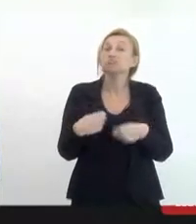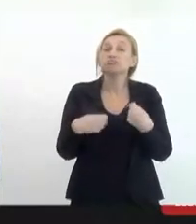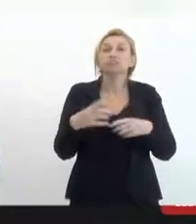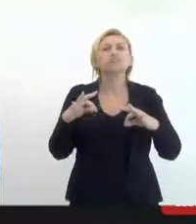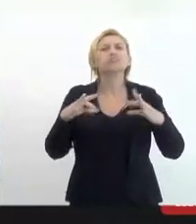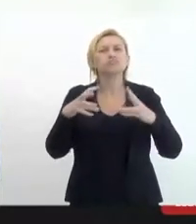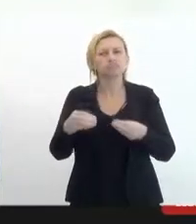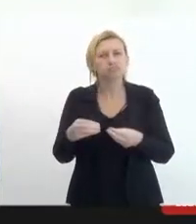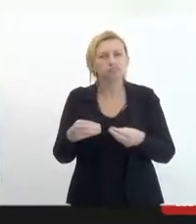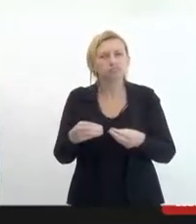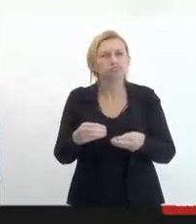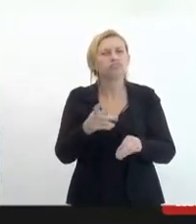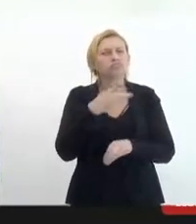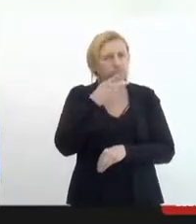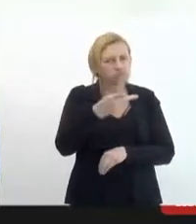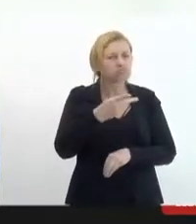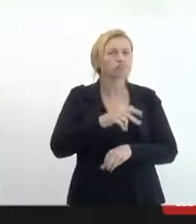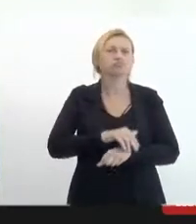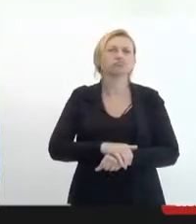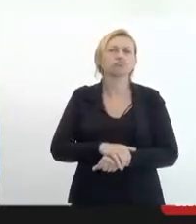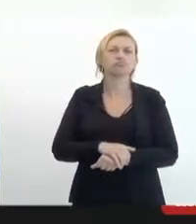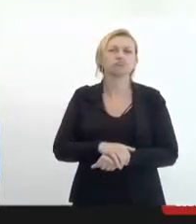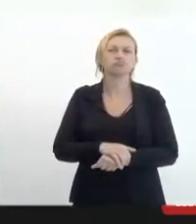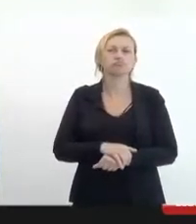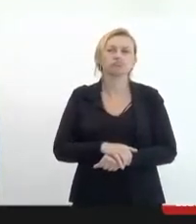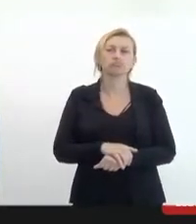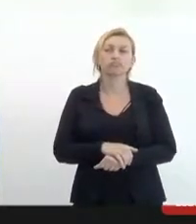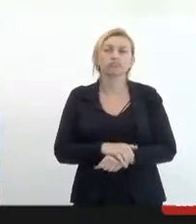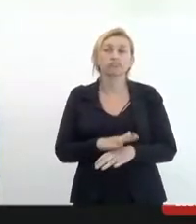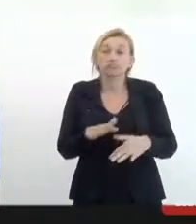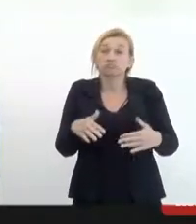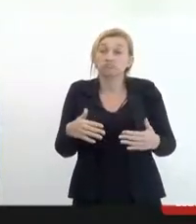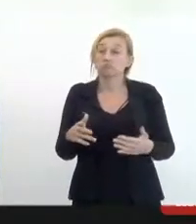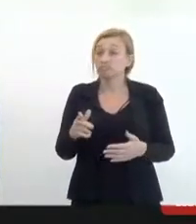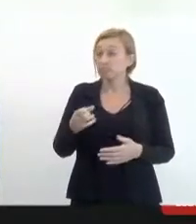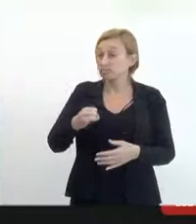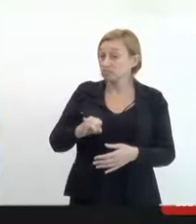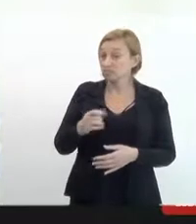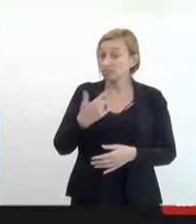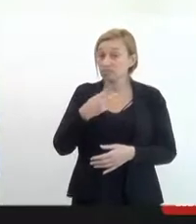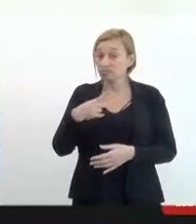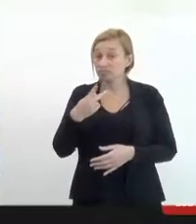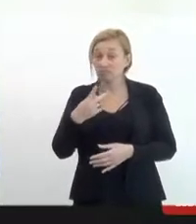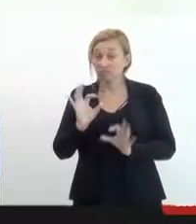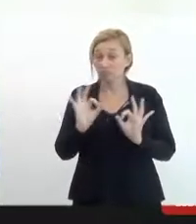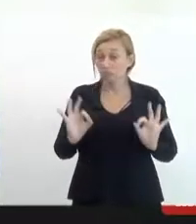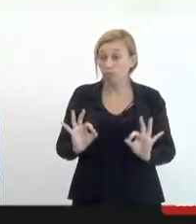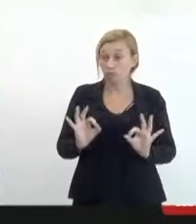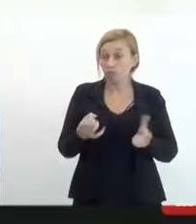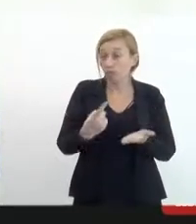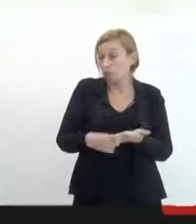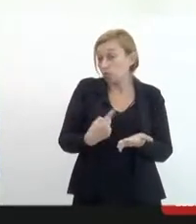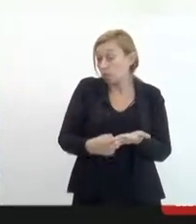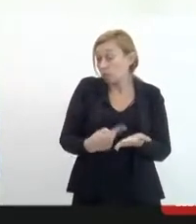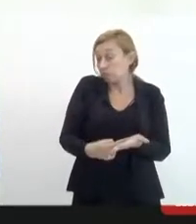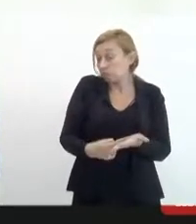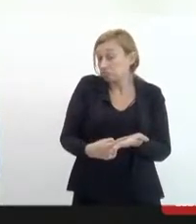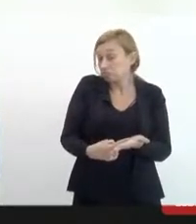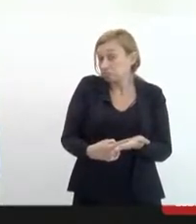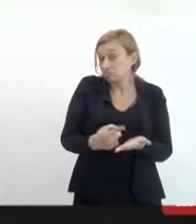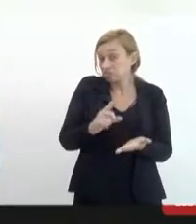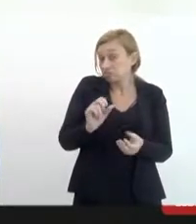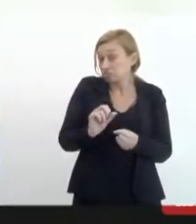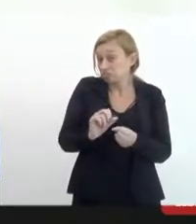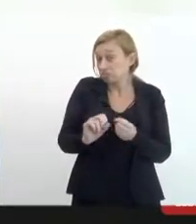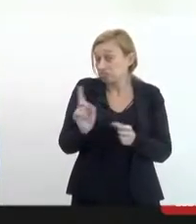tudo seja dito. Tudo seja dito. Quando não é dito, né, o acordo não se